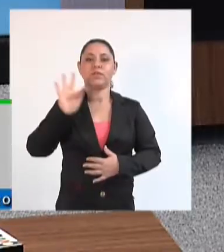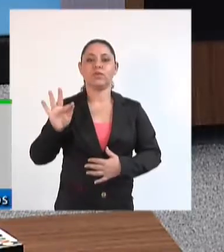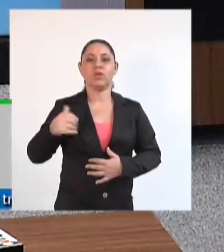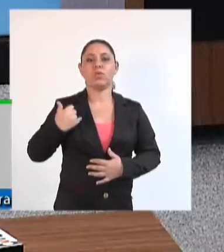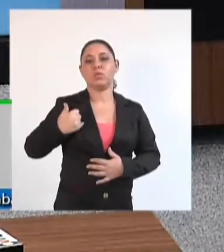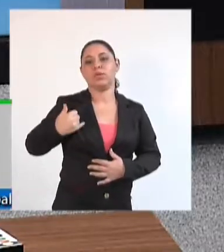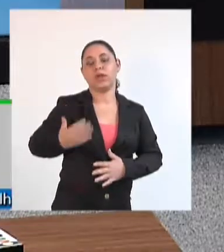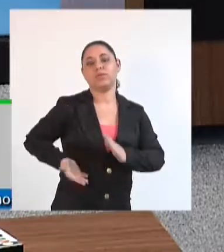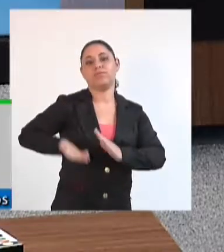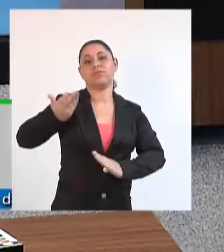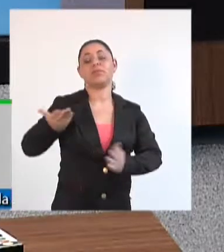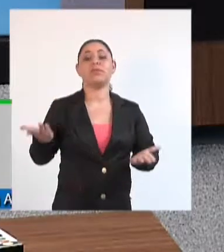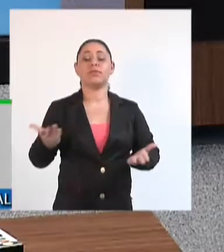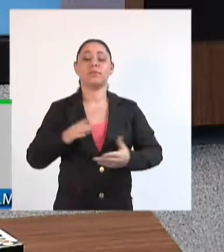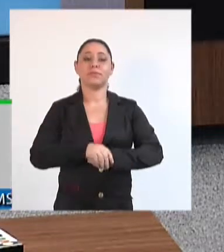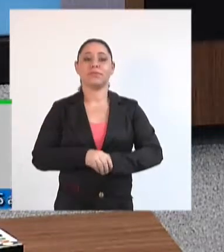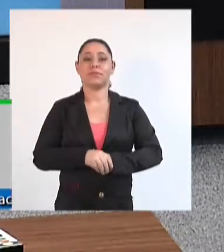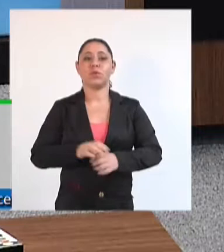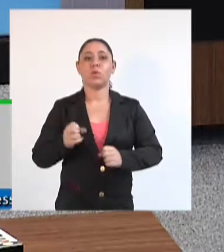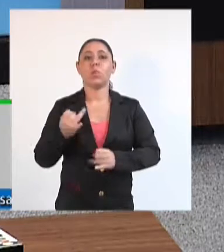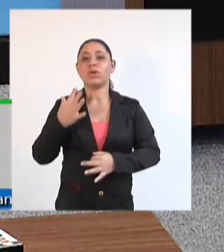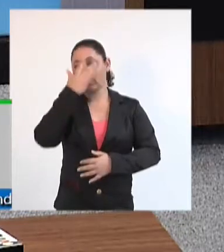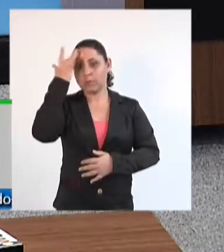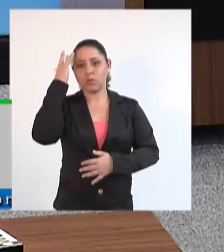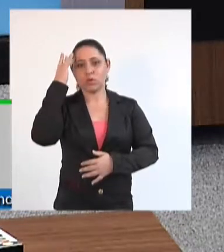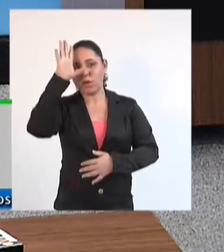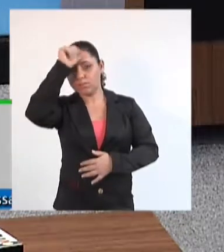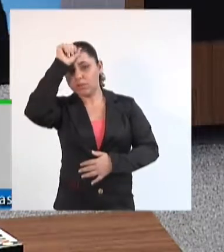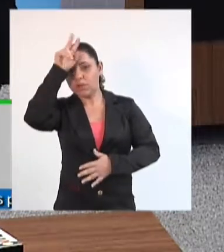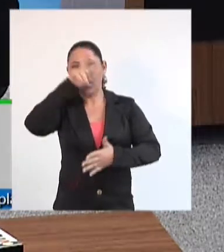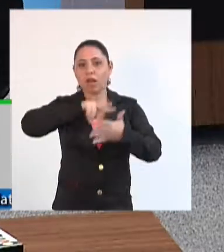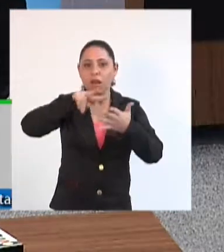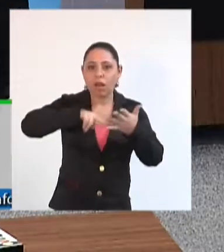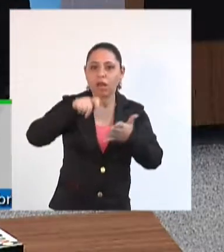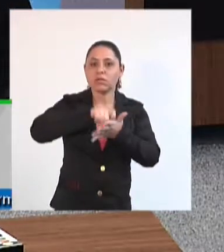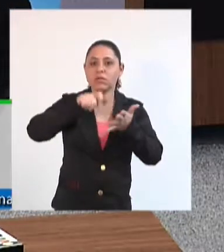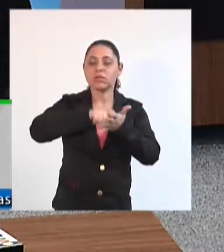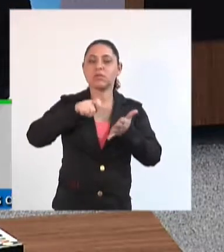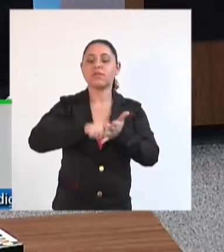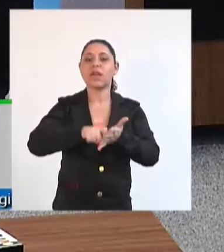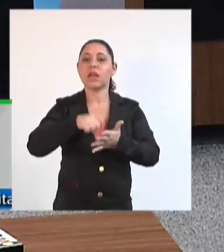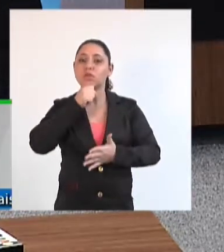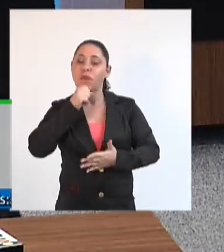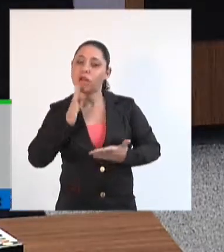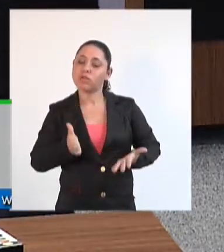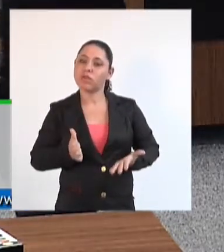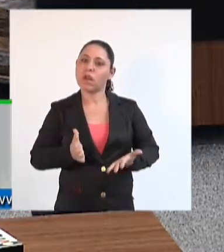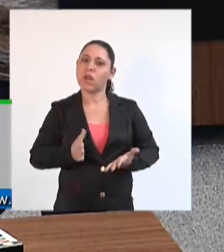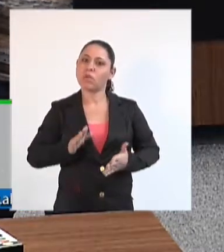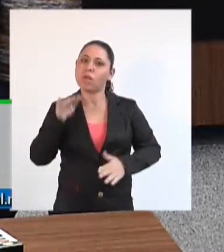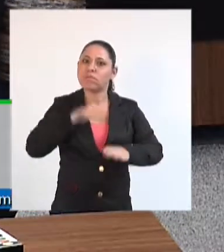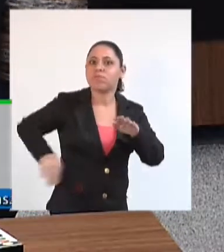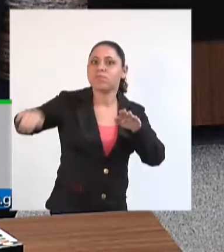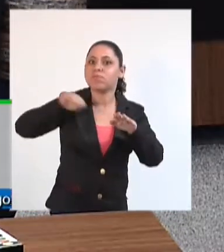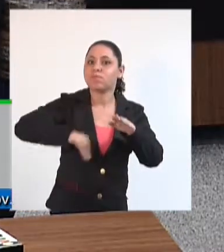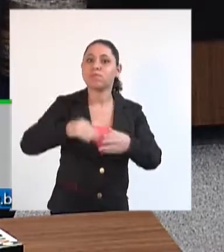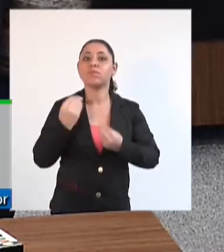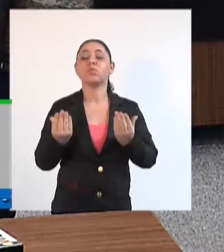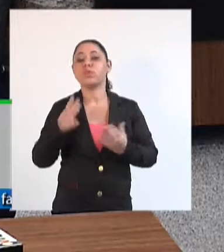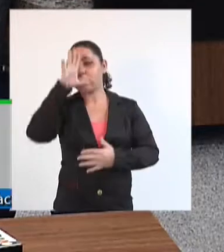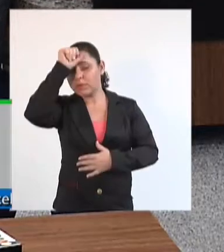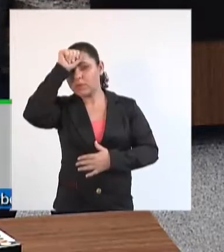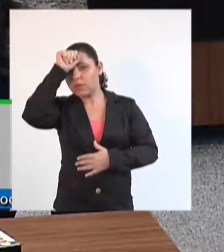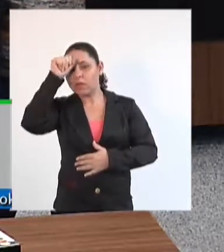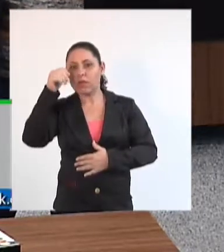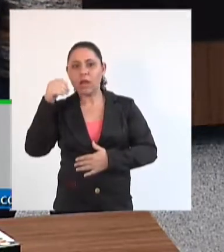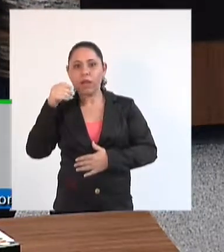idade avançada? Quantas pessoas aprenderam a ler e escrever? Quantas pessoas aprenderam a nadar?